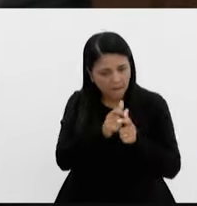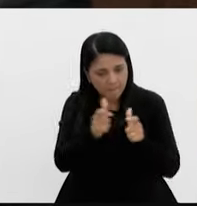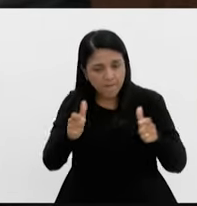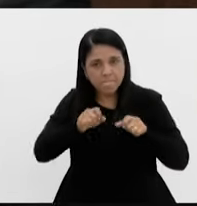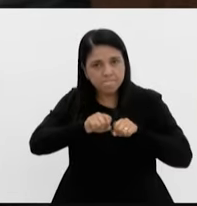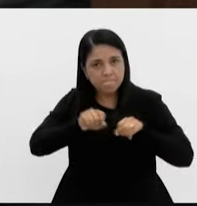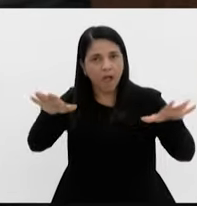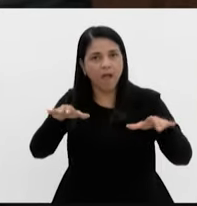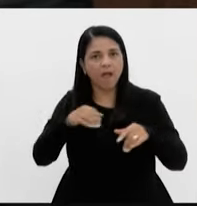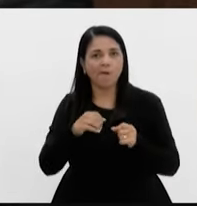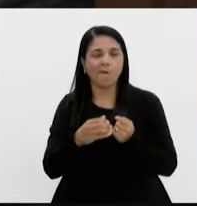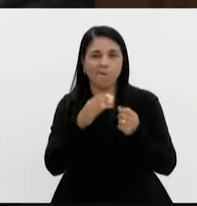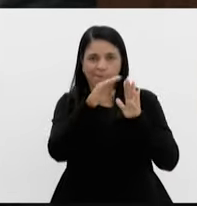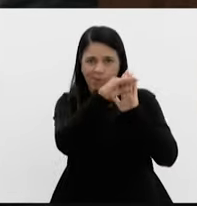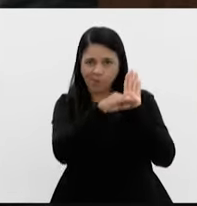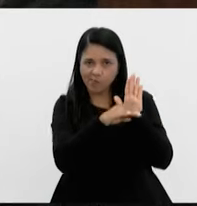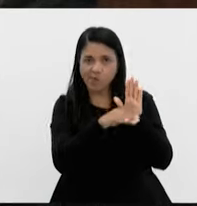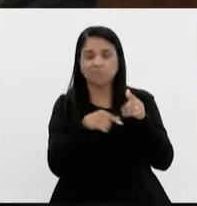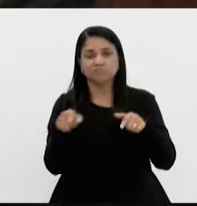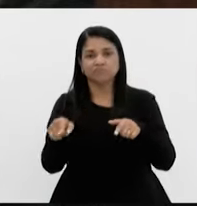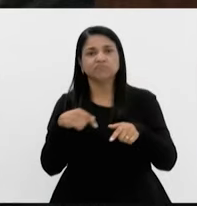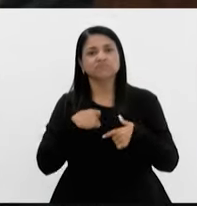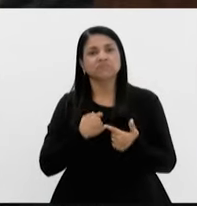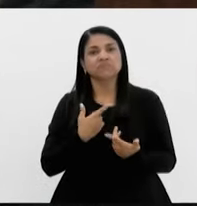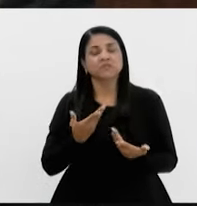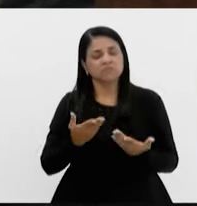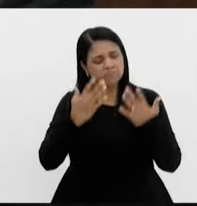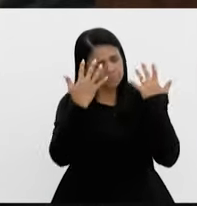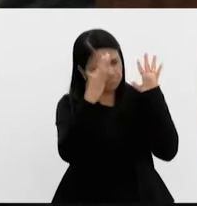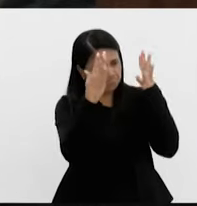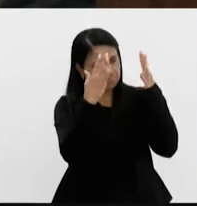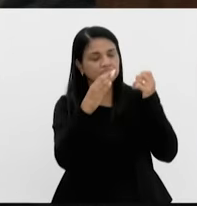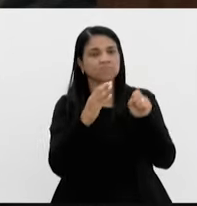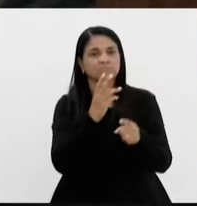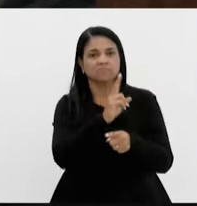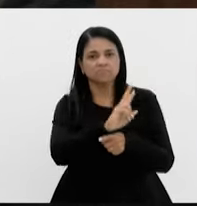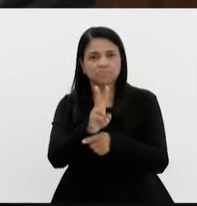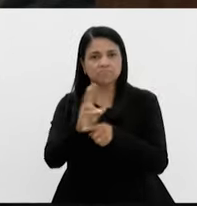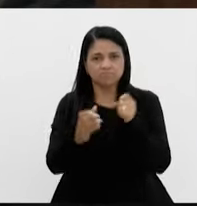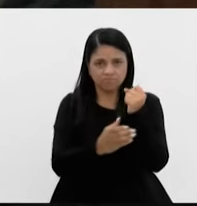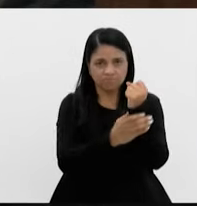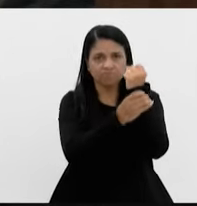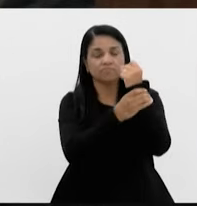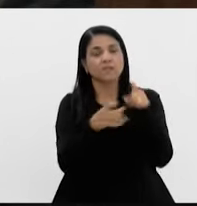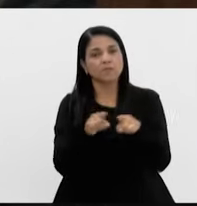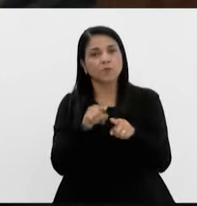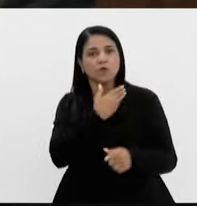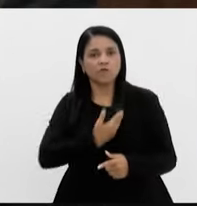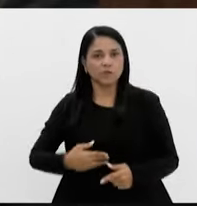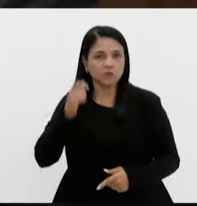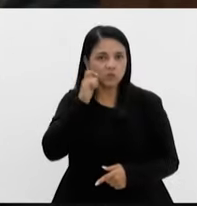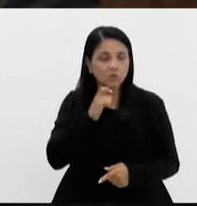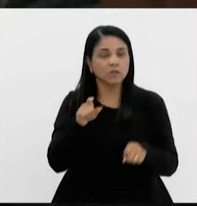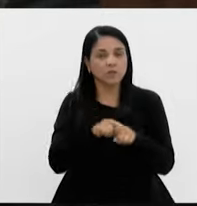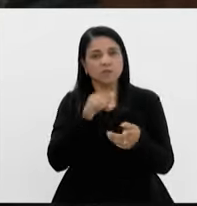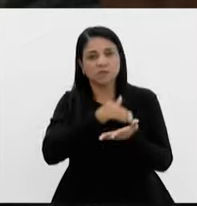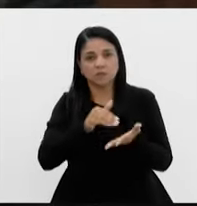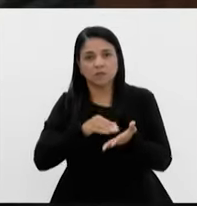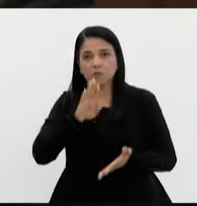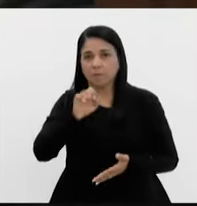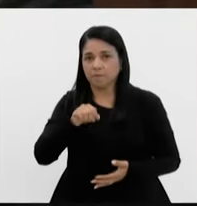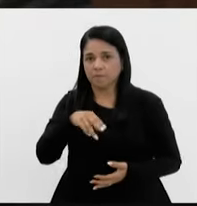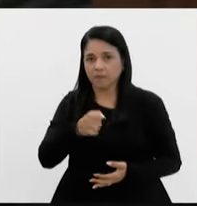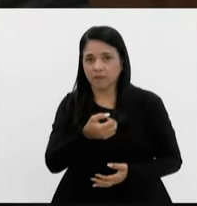função que a prefeitura não faz então todo o nosso aplauso ao programa segurança presente ao Governador Cláudio Castro ao secretário Bernardo Ross ao